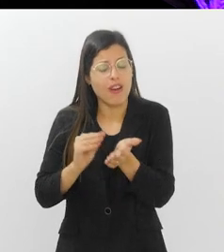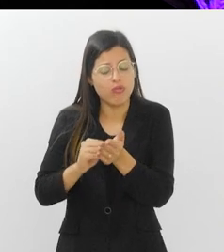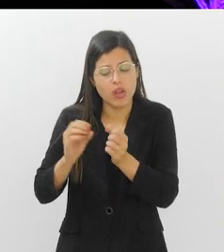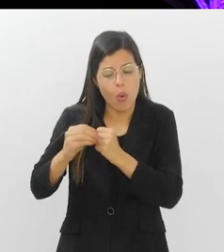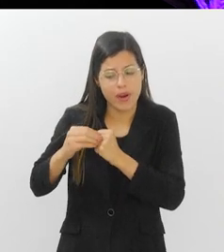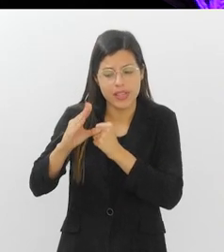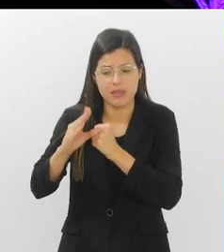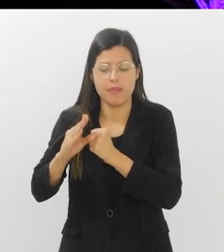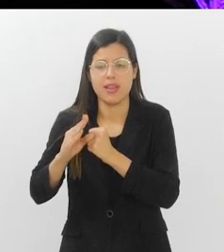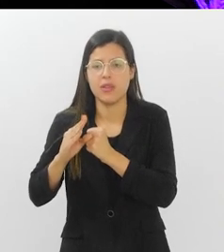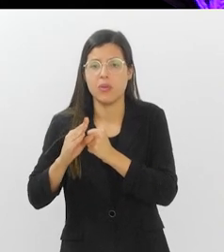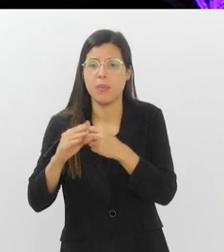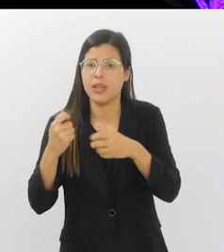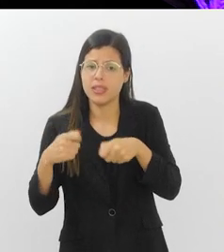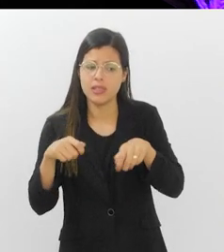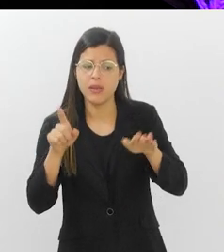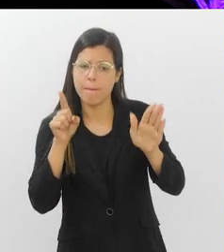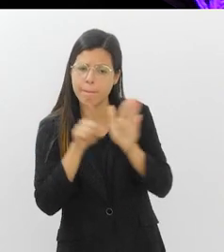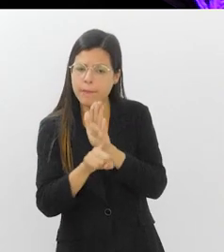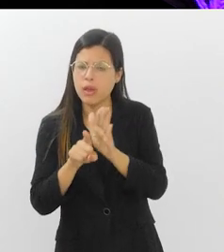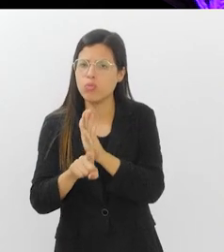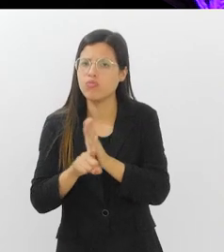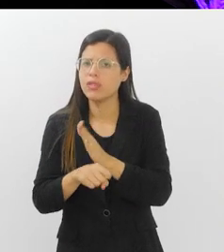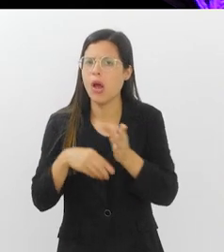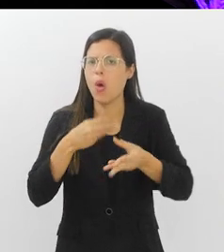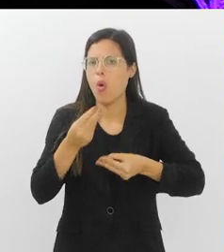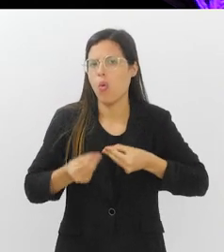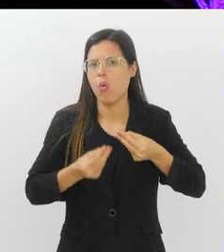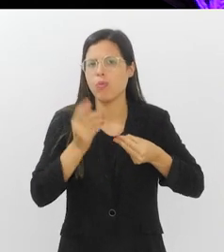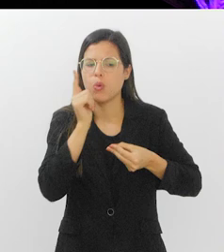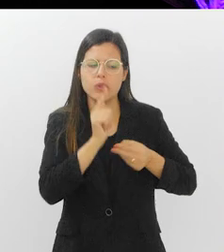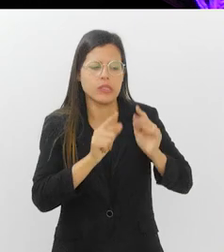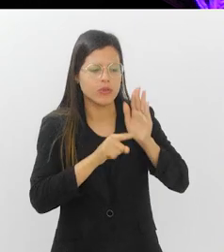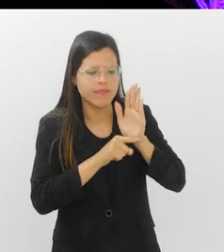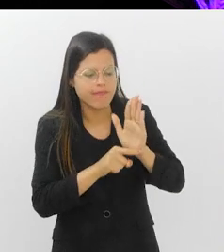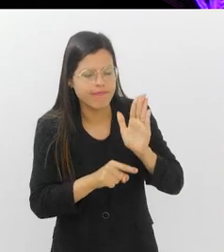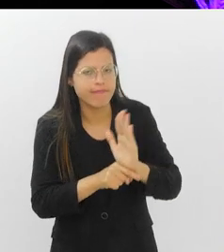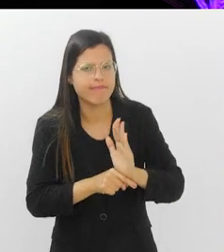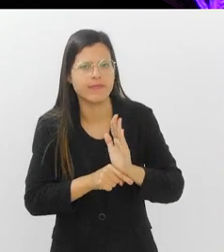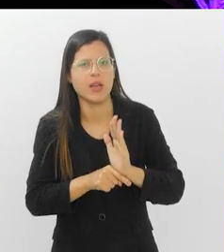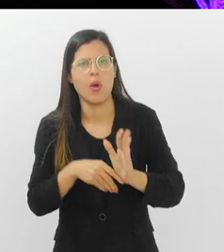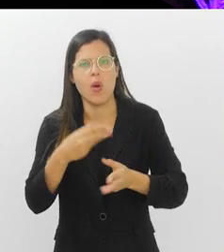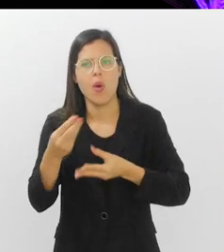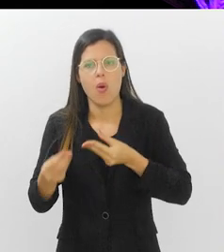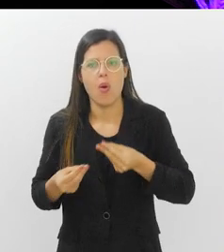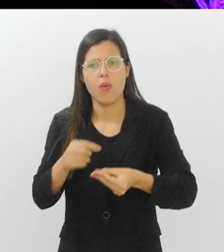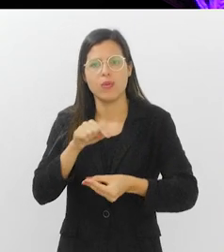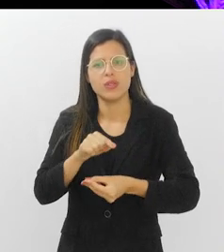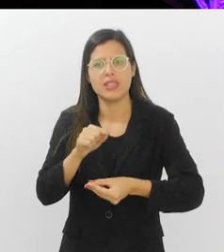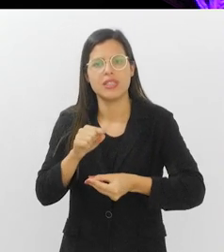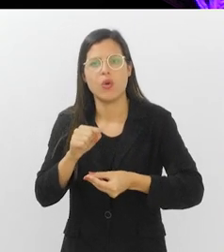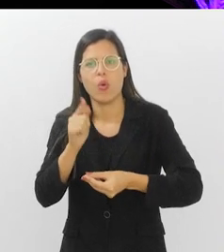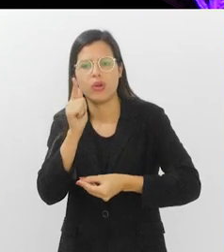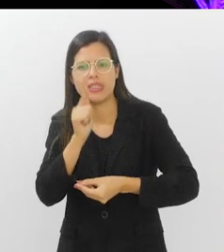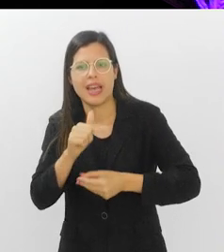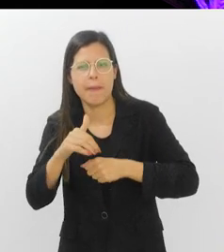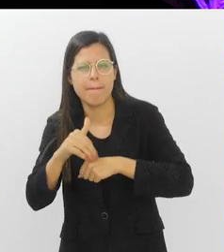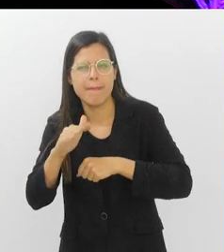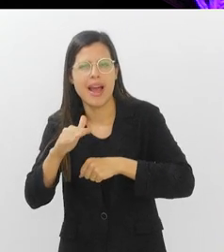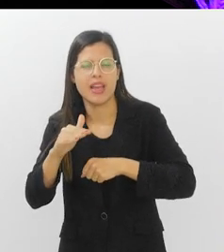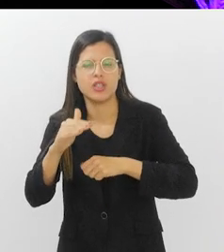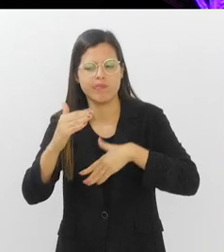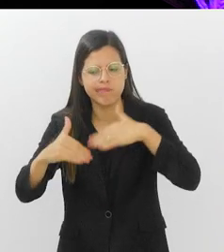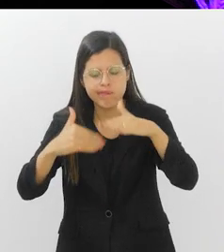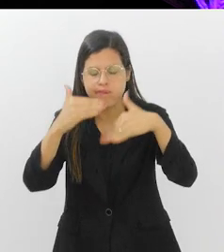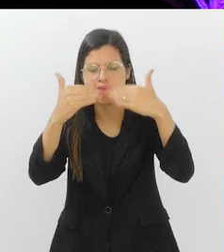né é perguntar né Vem cá como como eu posso te ajudar Vem cá como você pode ser mais produtivo como você